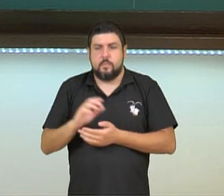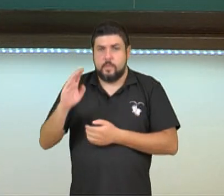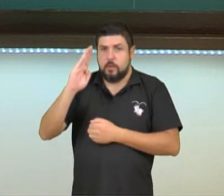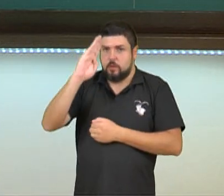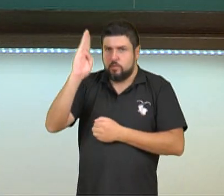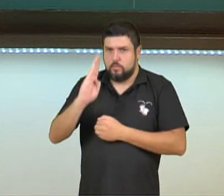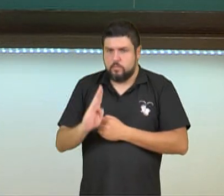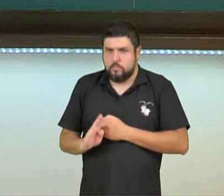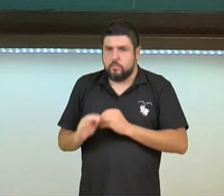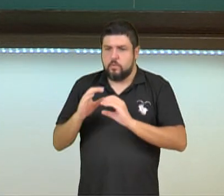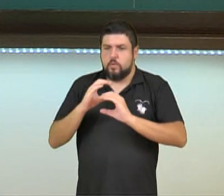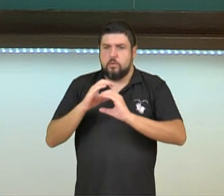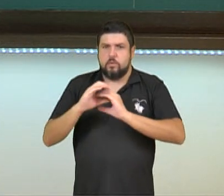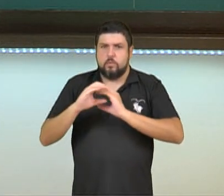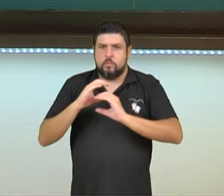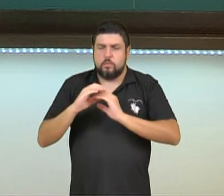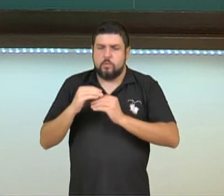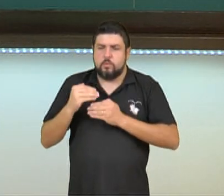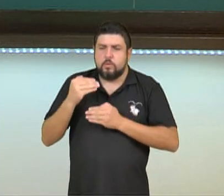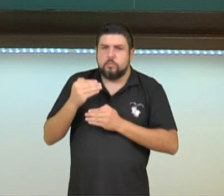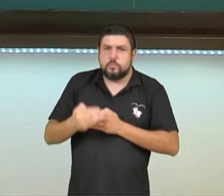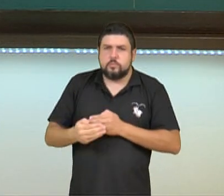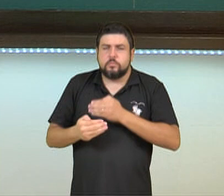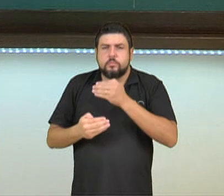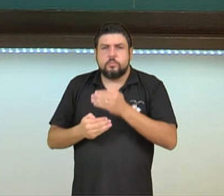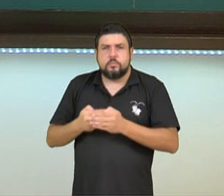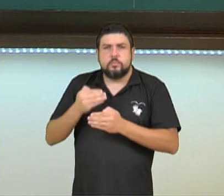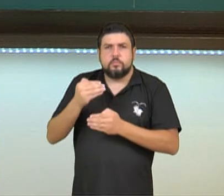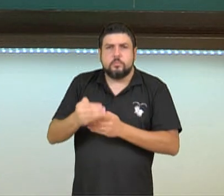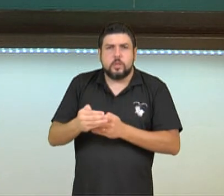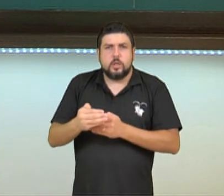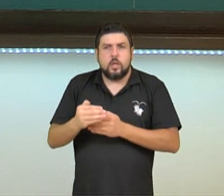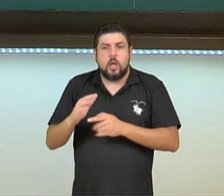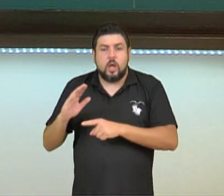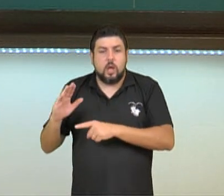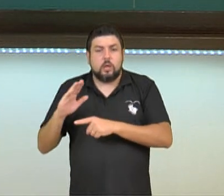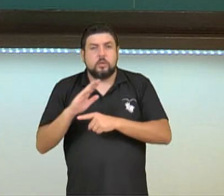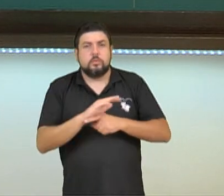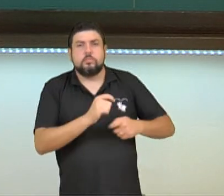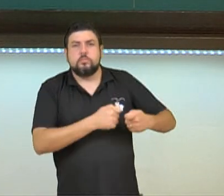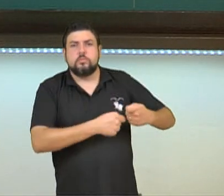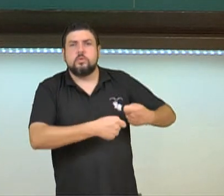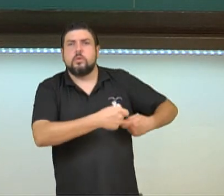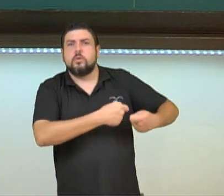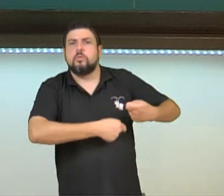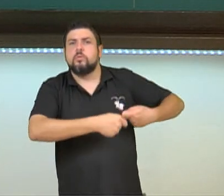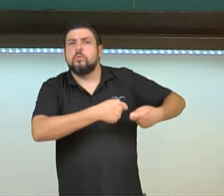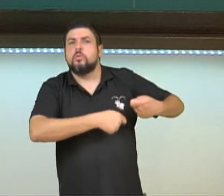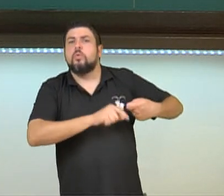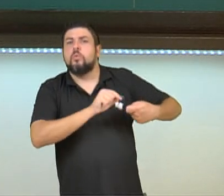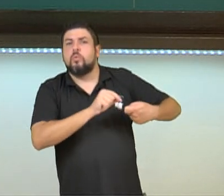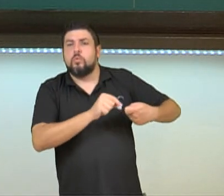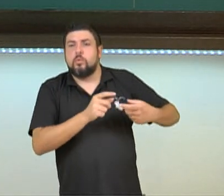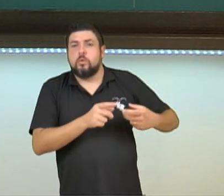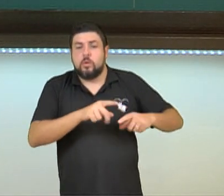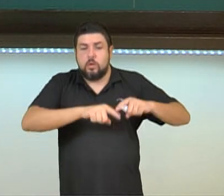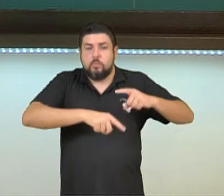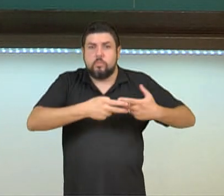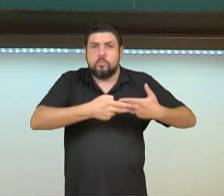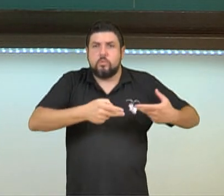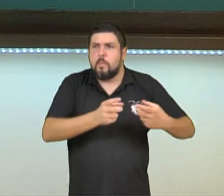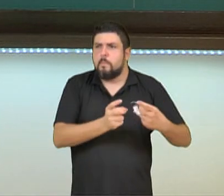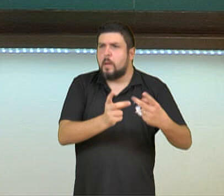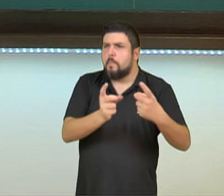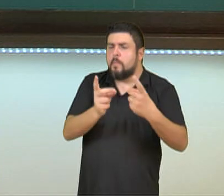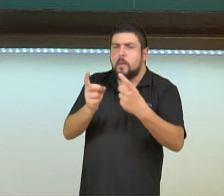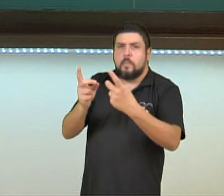foi gradativamente acentuando o processo da economia baseada na exportação de produtos primários, principalmente